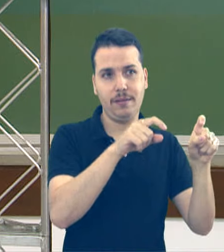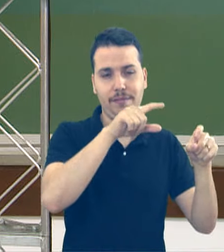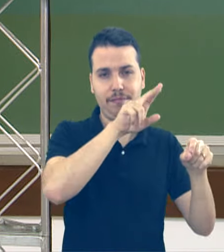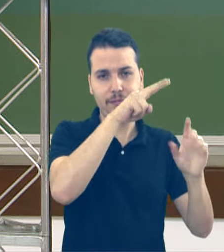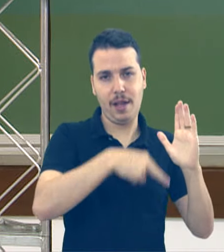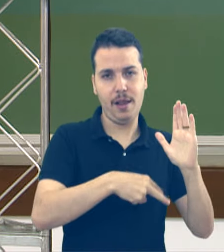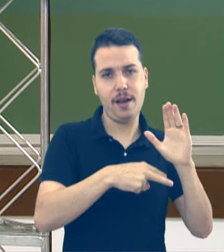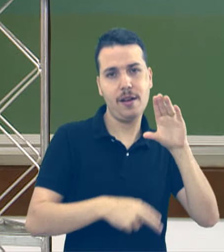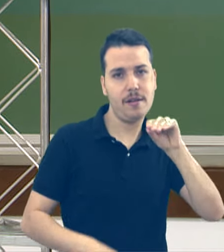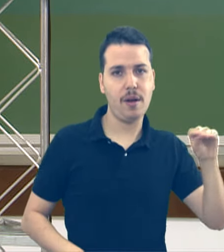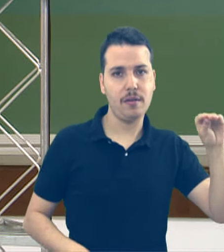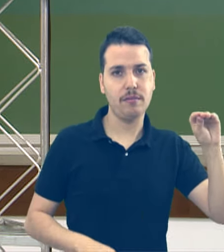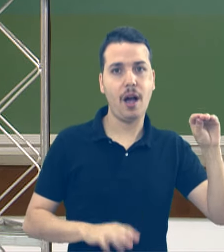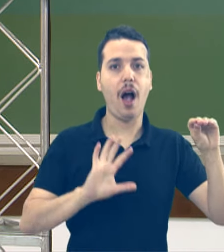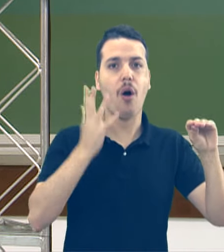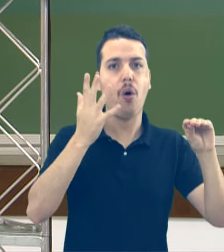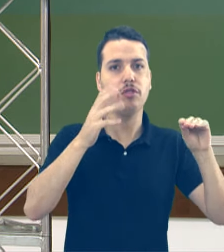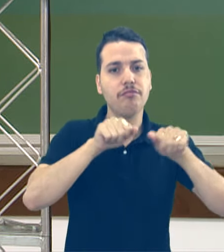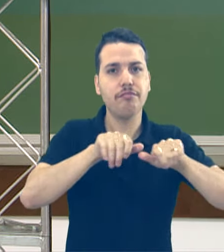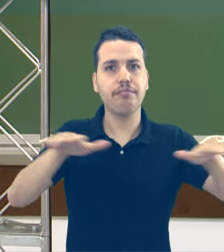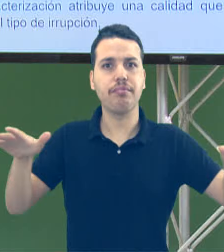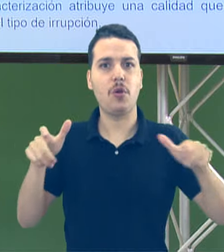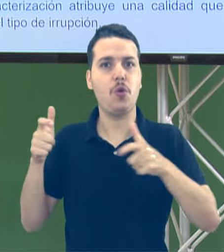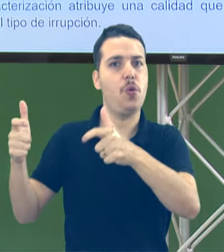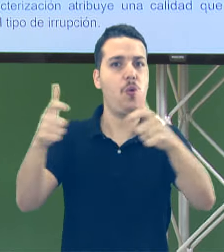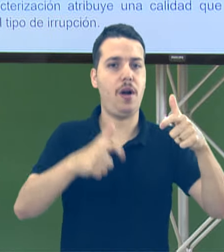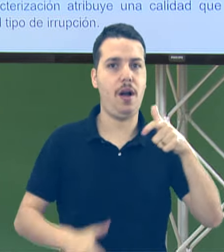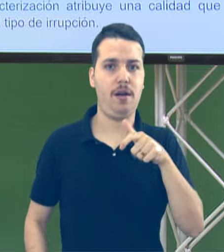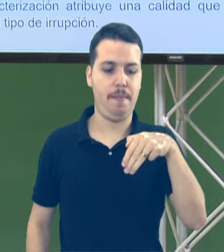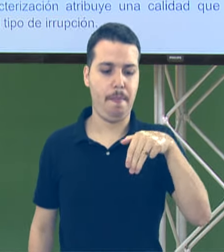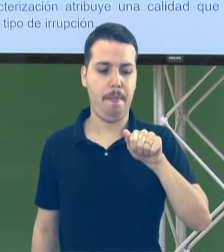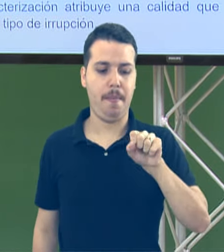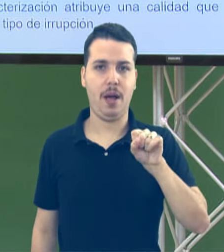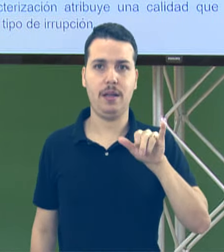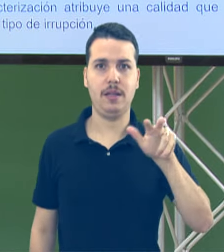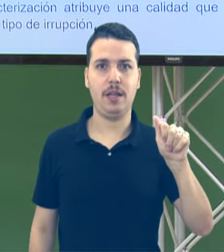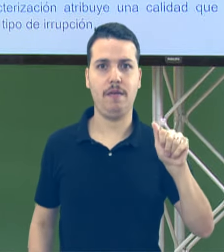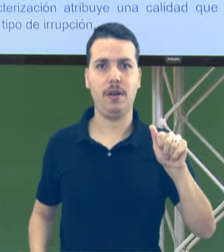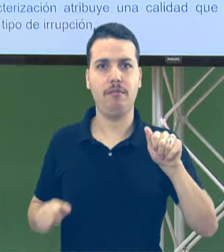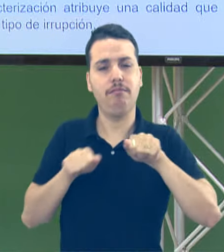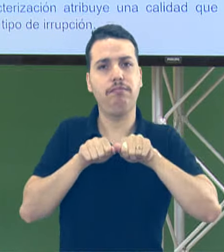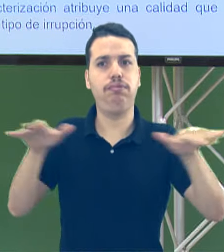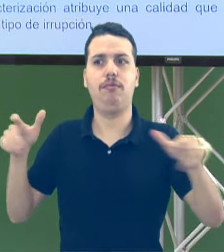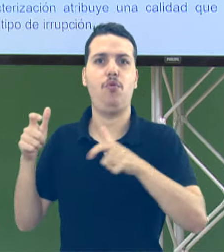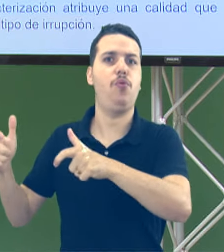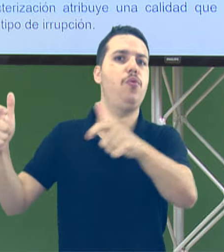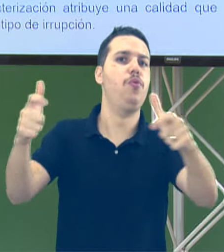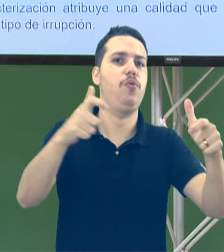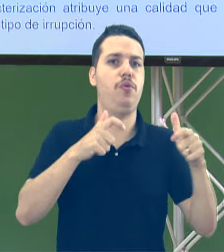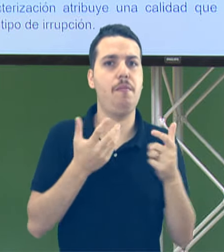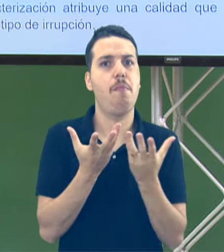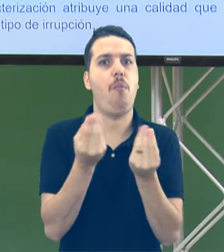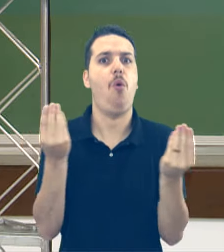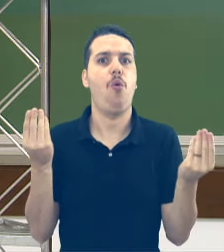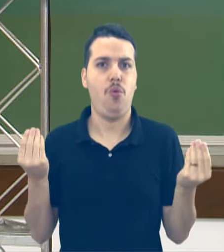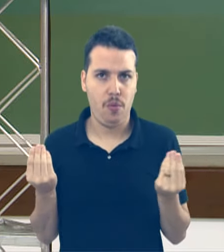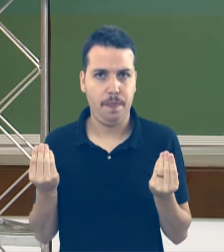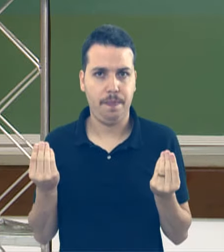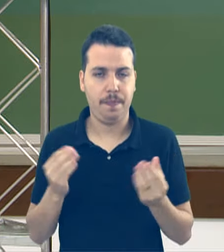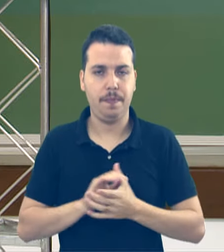grande quantidade, massiva, ou seja, em grande quantidade.